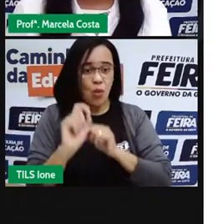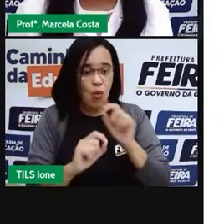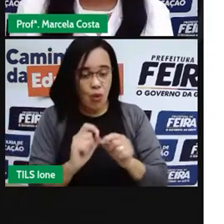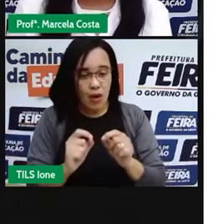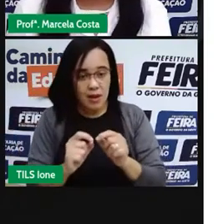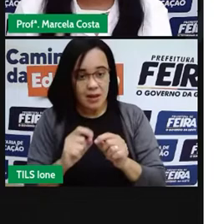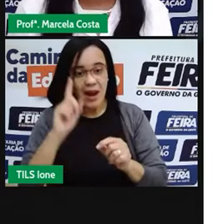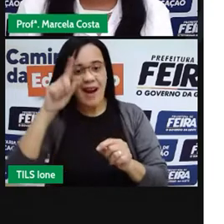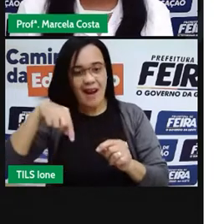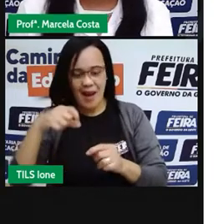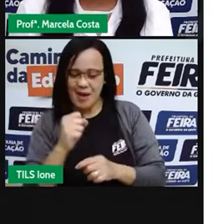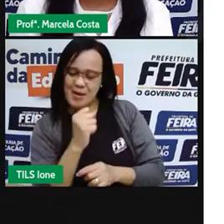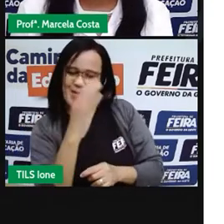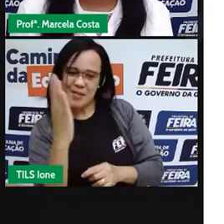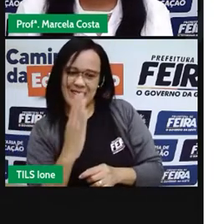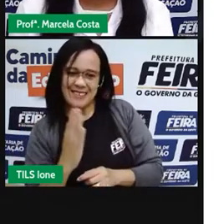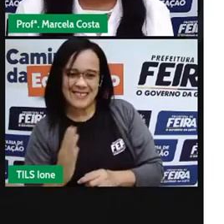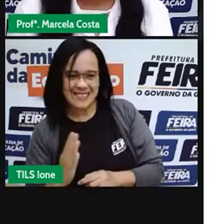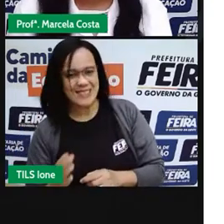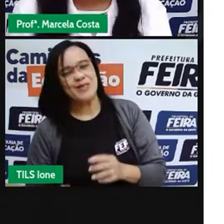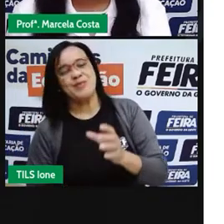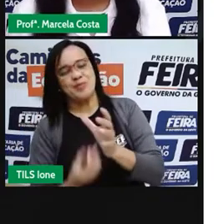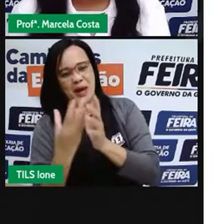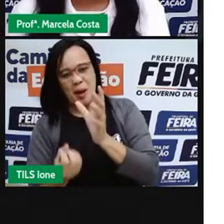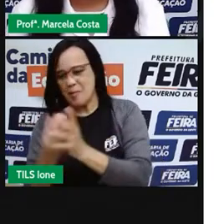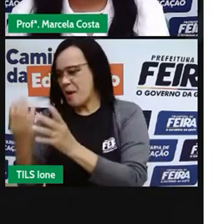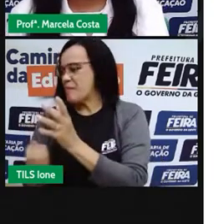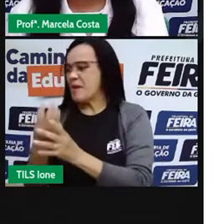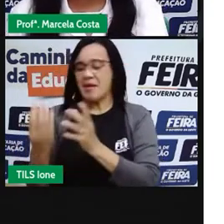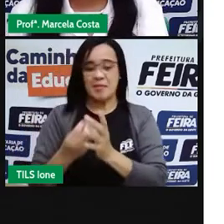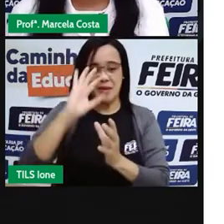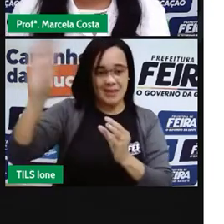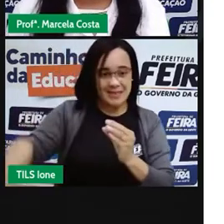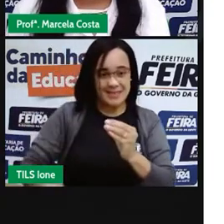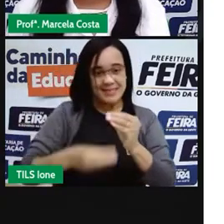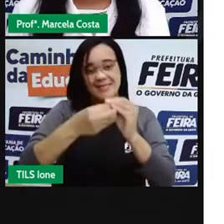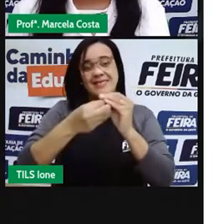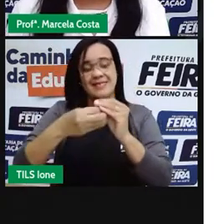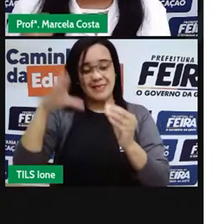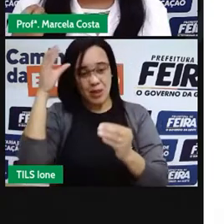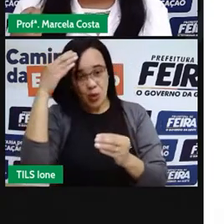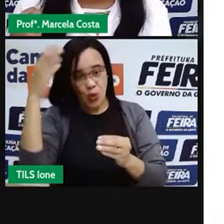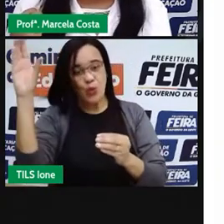certamente incorporar alguns desses elementos. É por isso que as lendas,